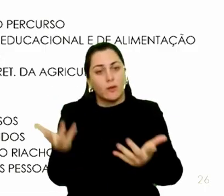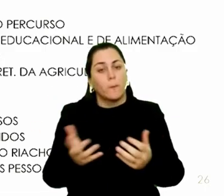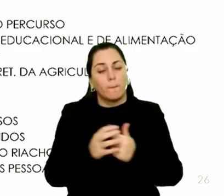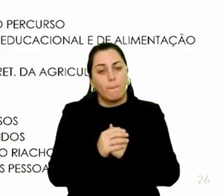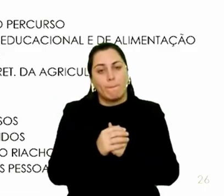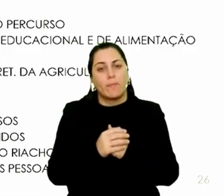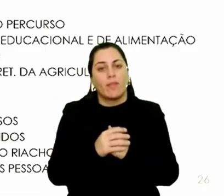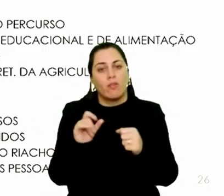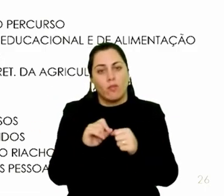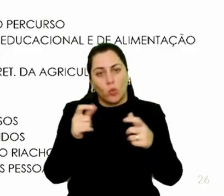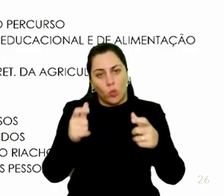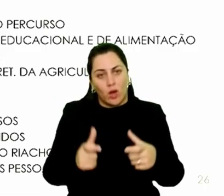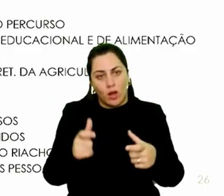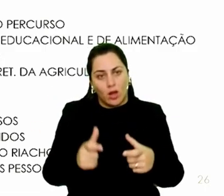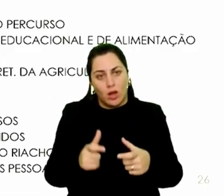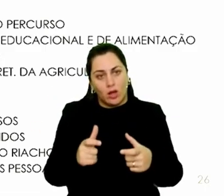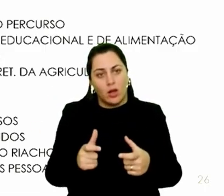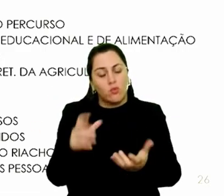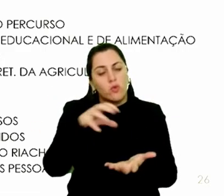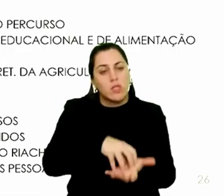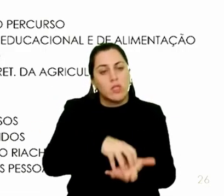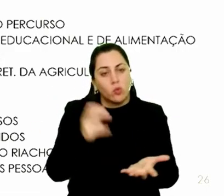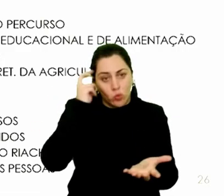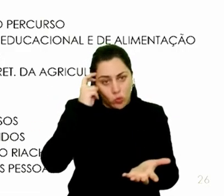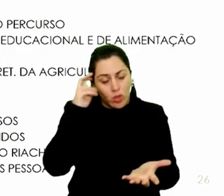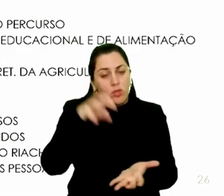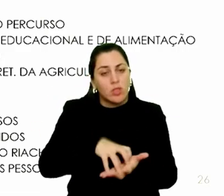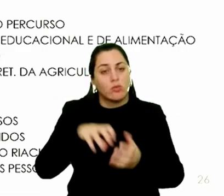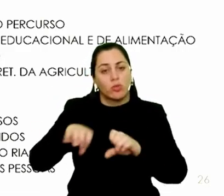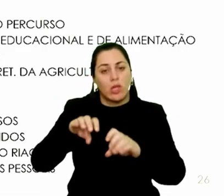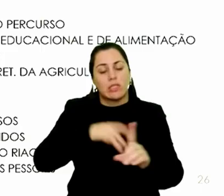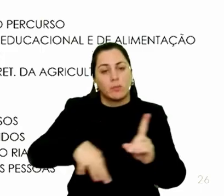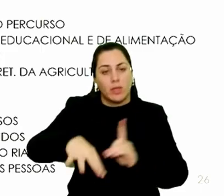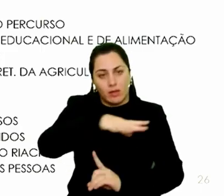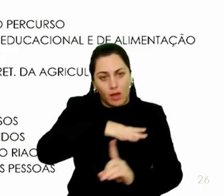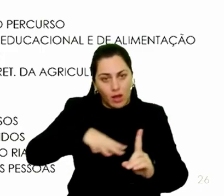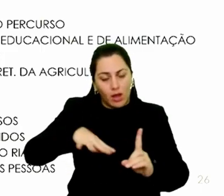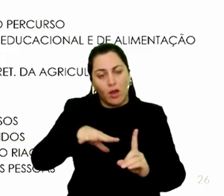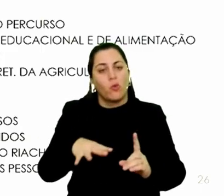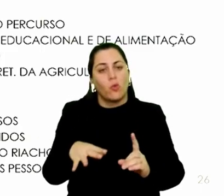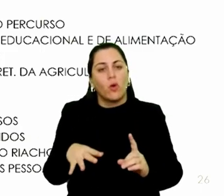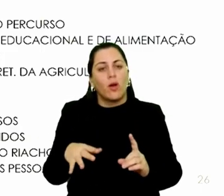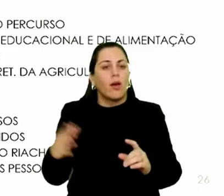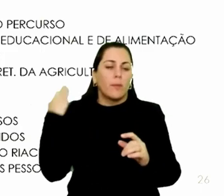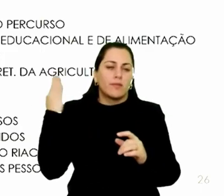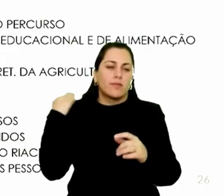foi instalado um espaço, um centro cultural e um centro de educação ambiental, onde seria a